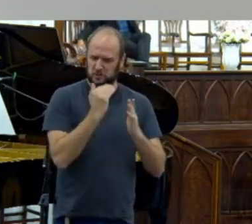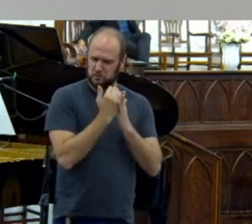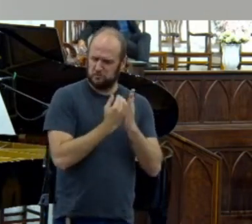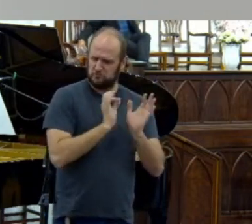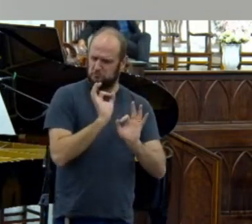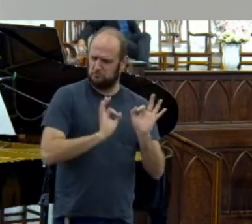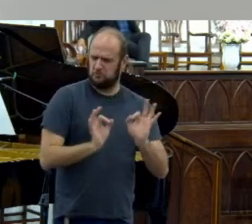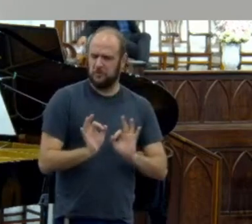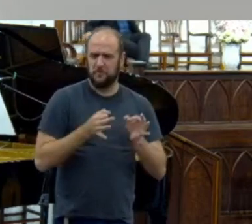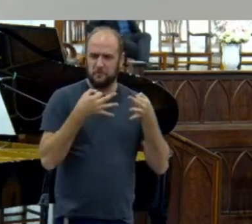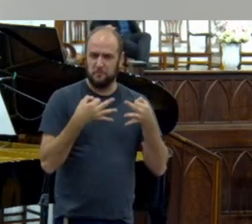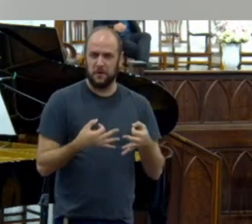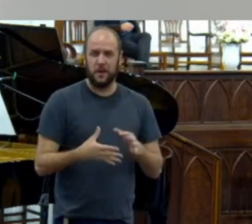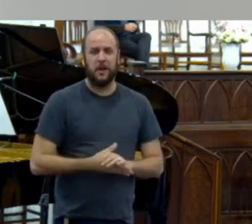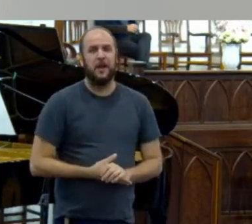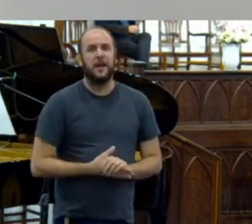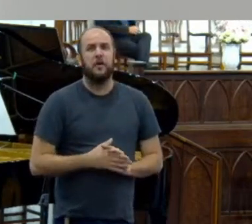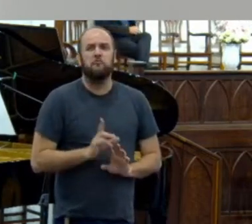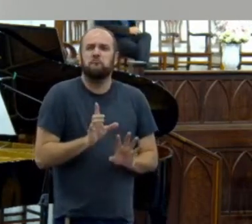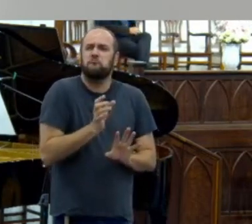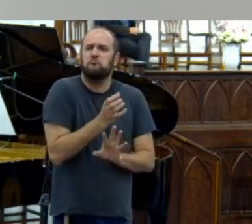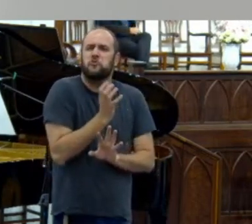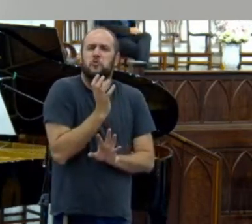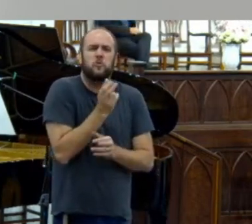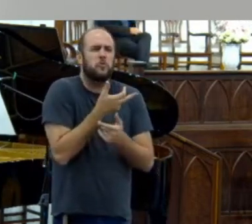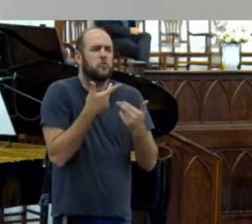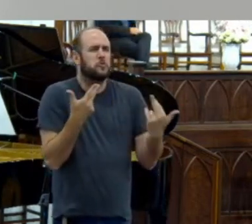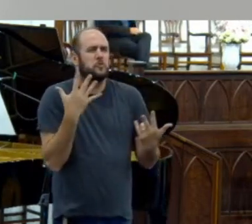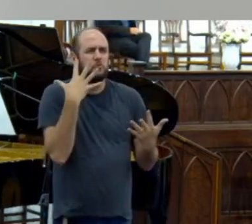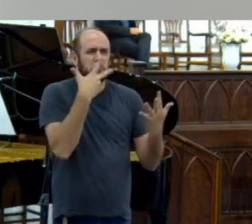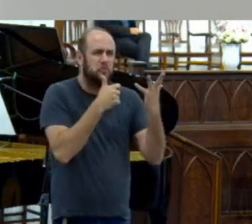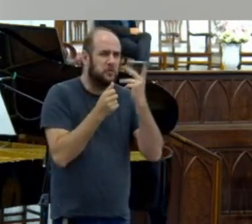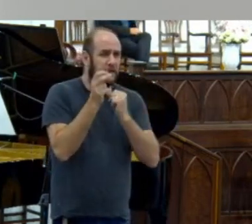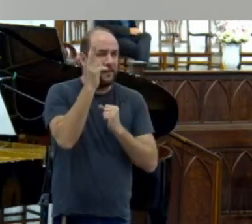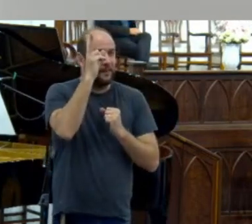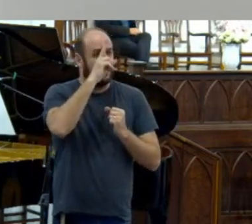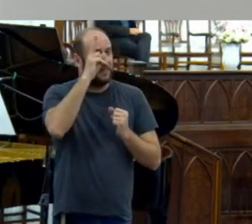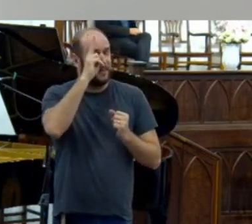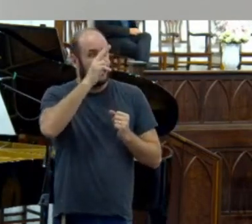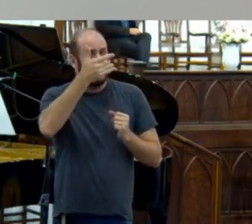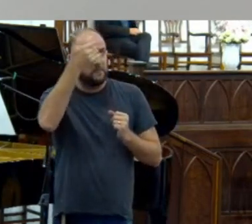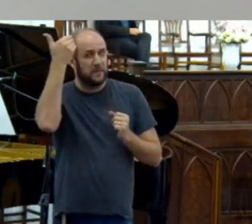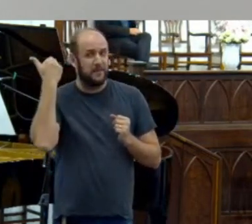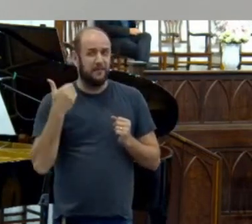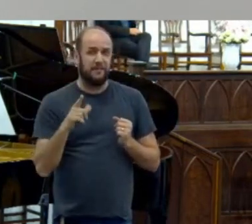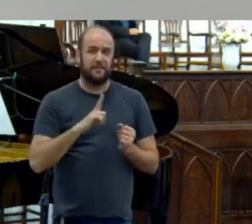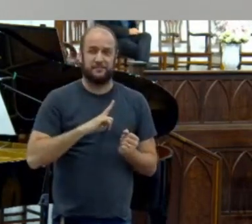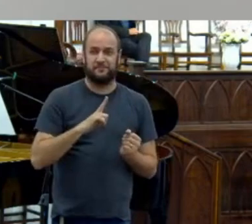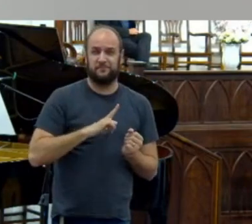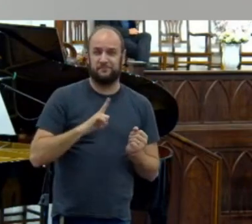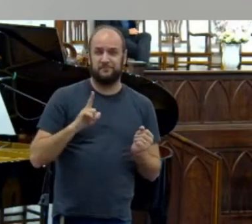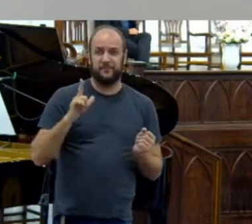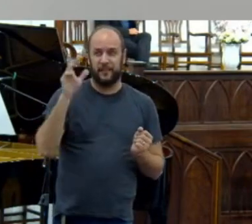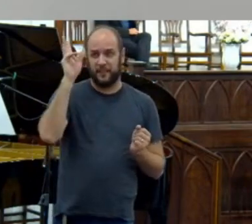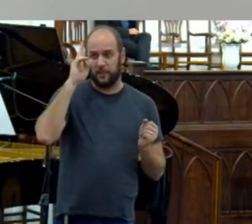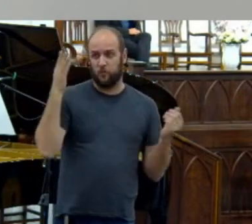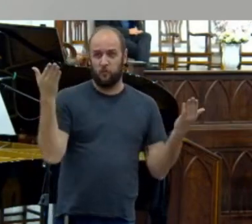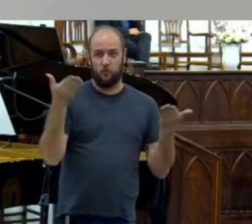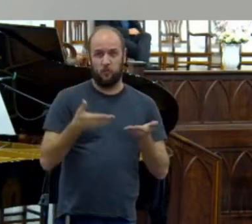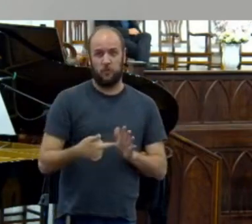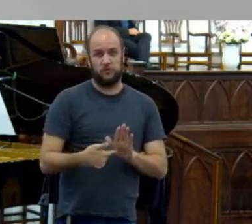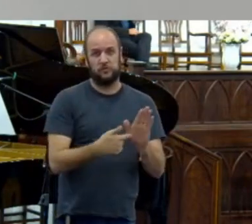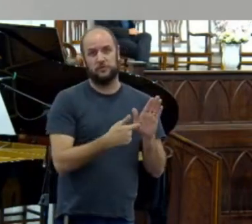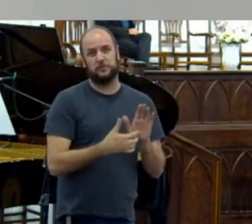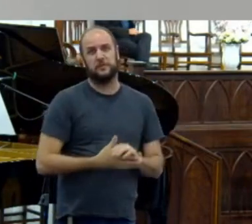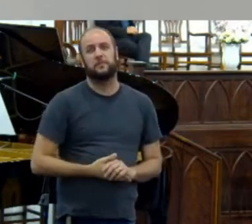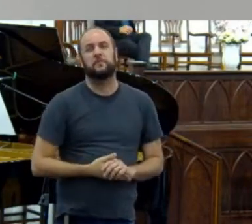igreja. E muitas coisas bonitas foram ditas, muitas lembranças foram trazidas à tona. E hoje